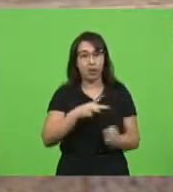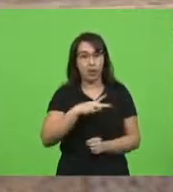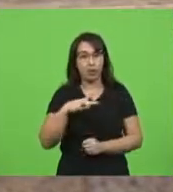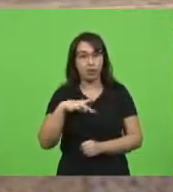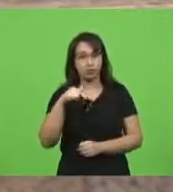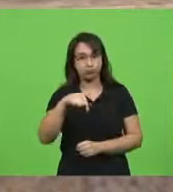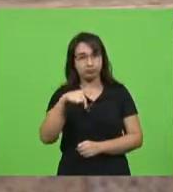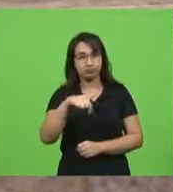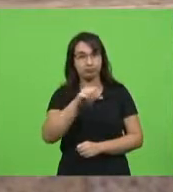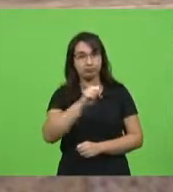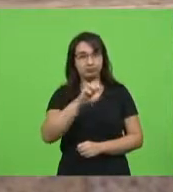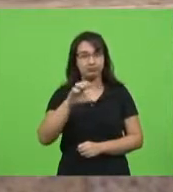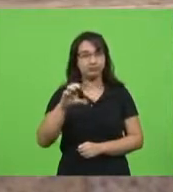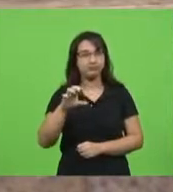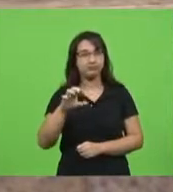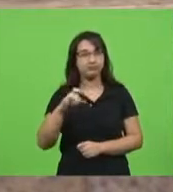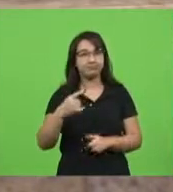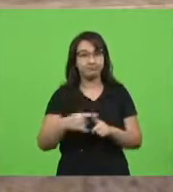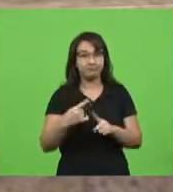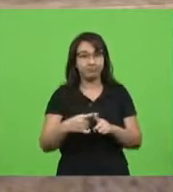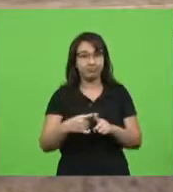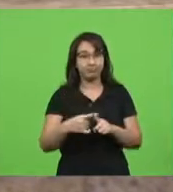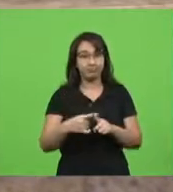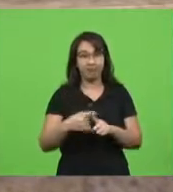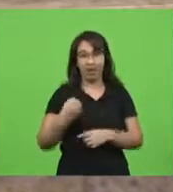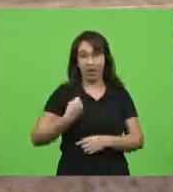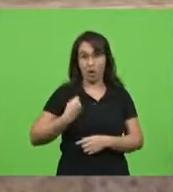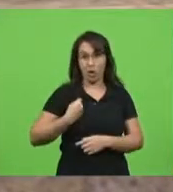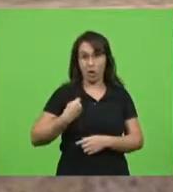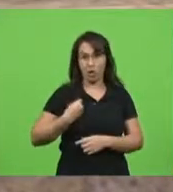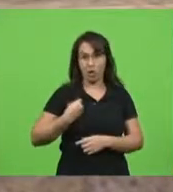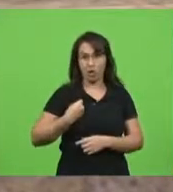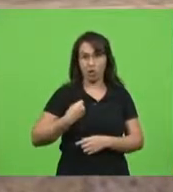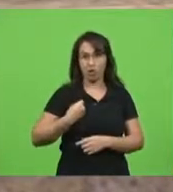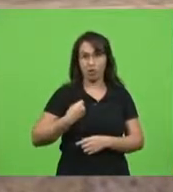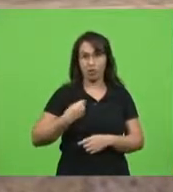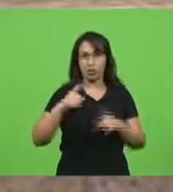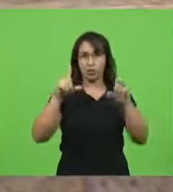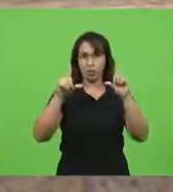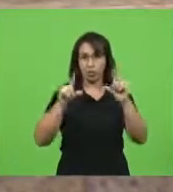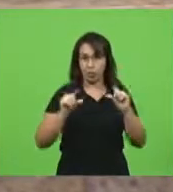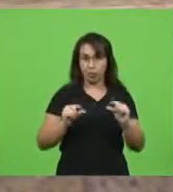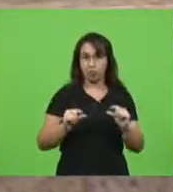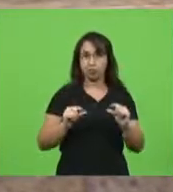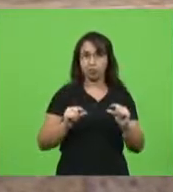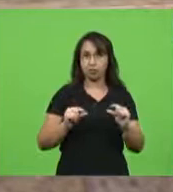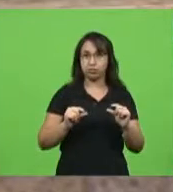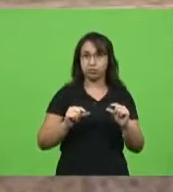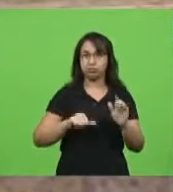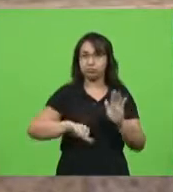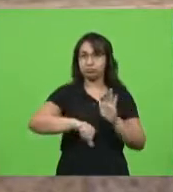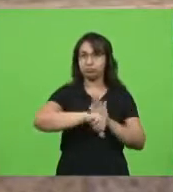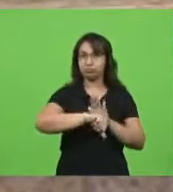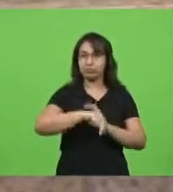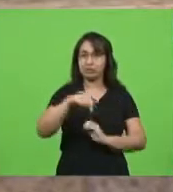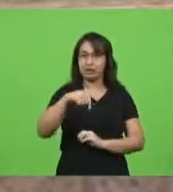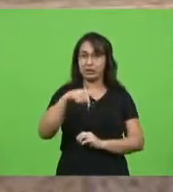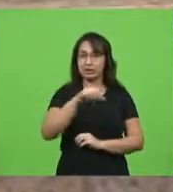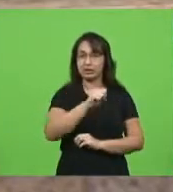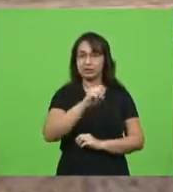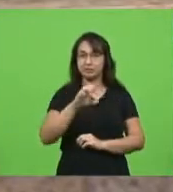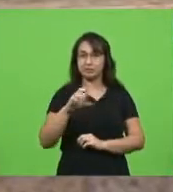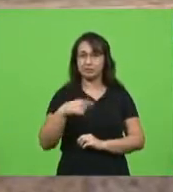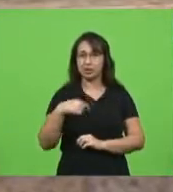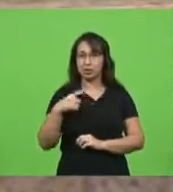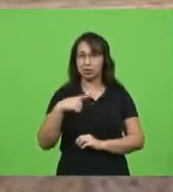Catarina pelos índices de redução de criminalidade que temos no Estado. Eu peguei aqui alguns dados, só para ter uma